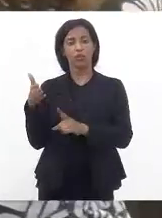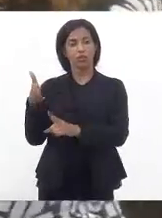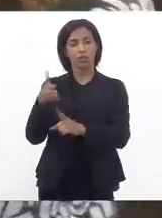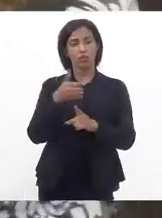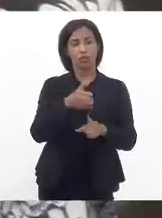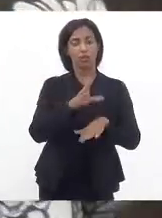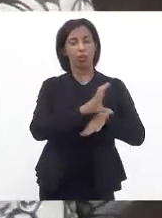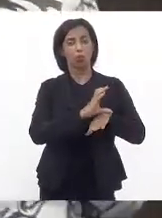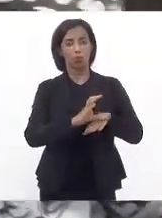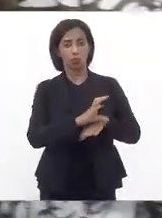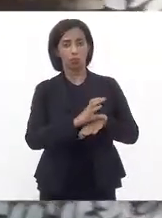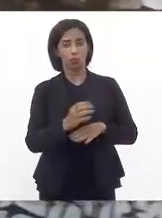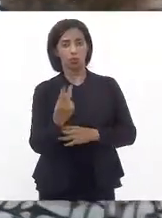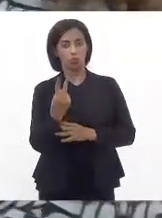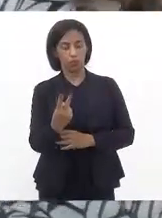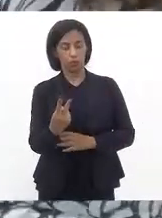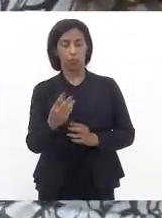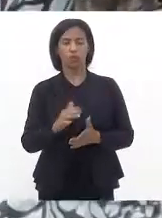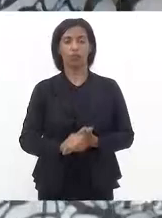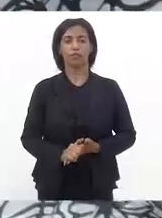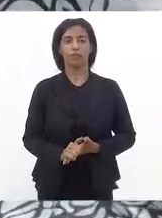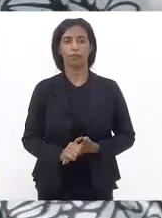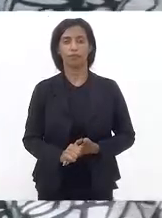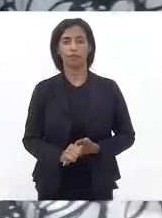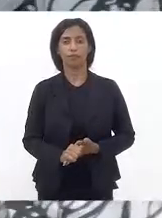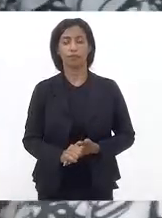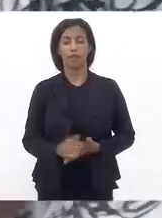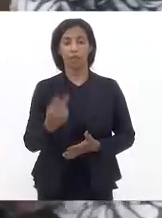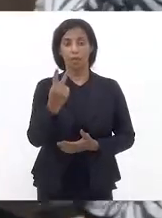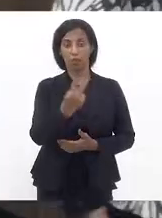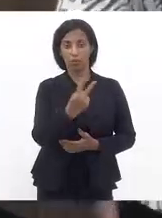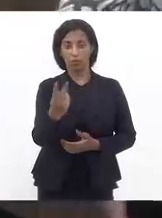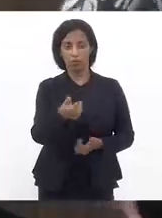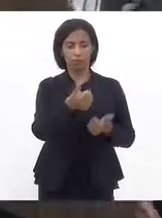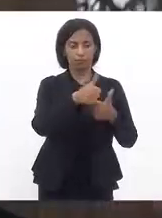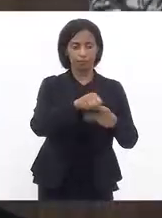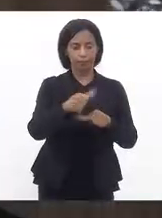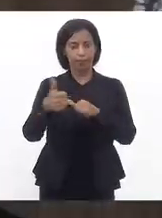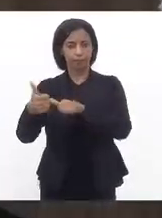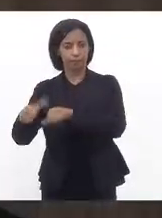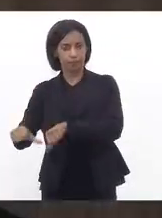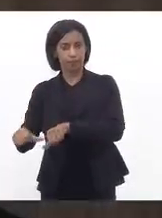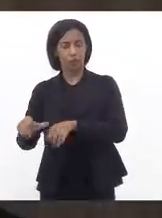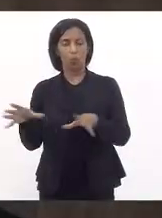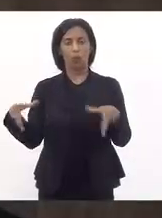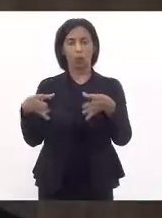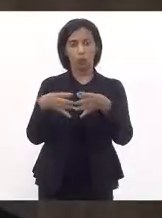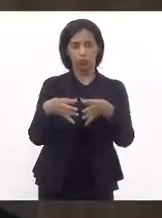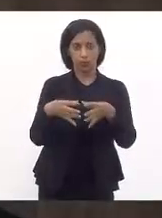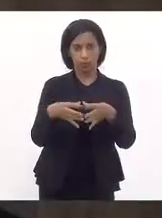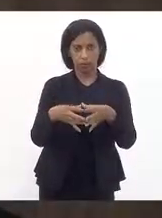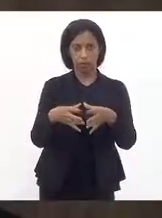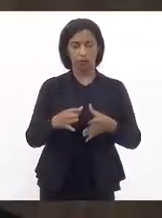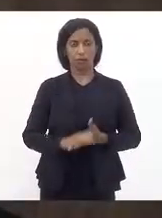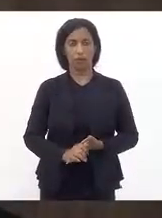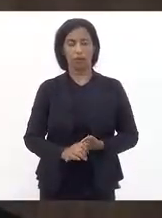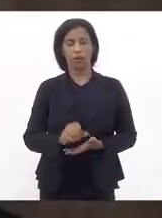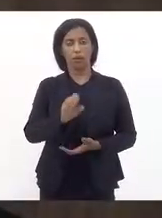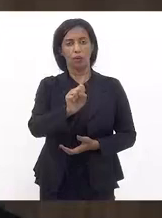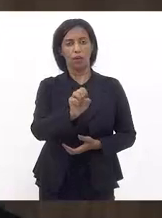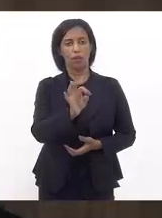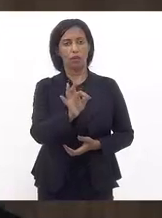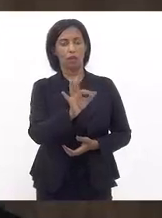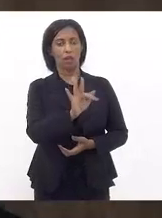de inconstitucionalidade duas adins e nessas duas analisadas com conjuntamente o